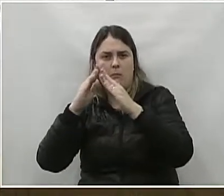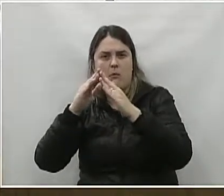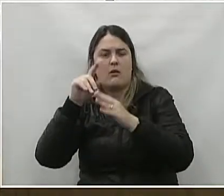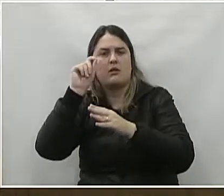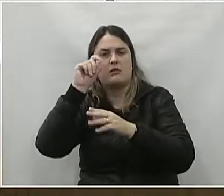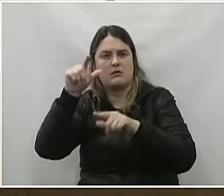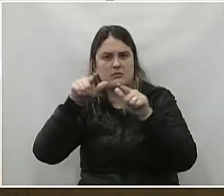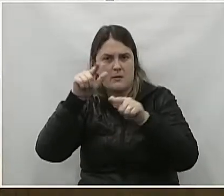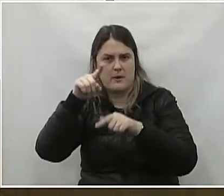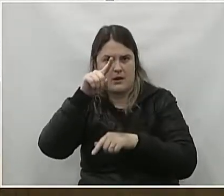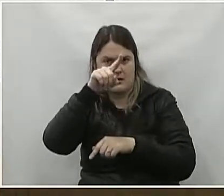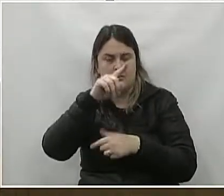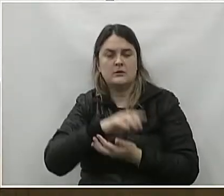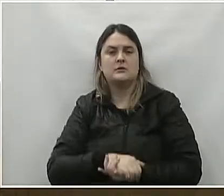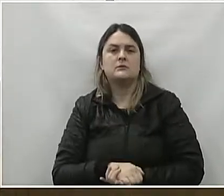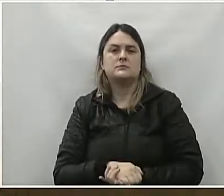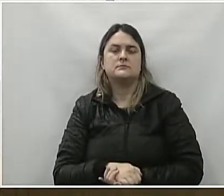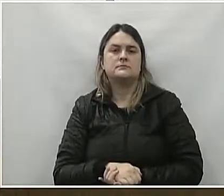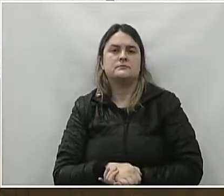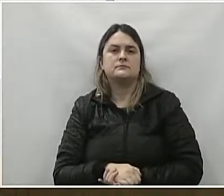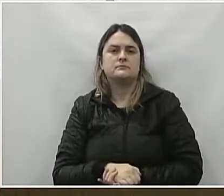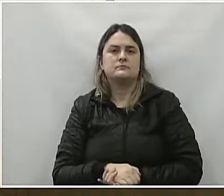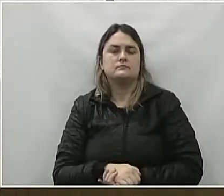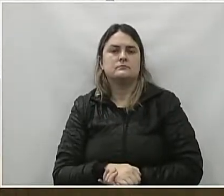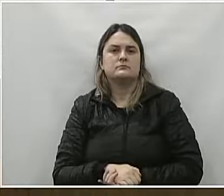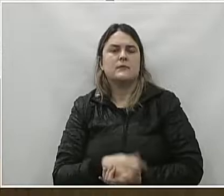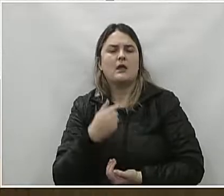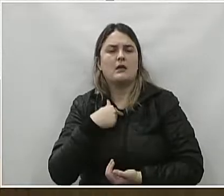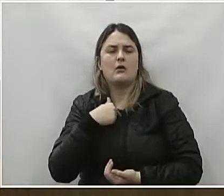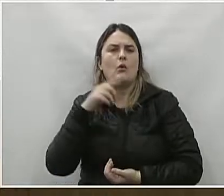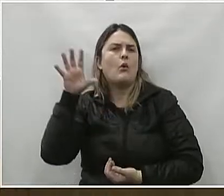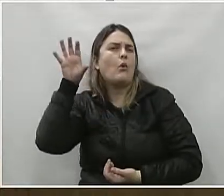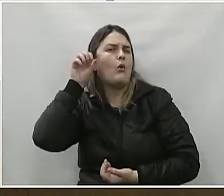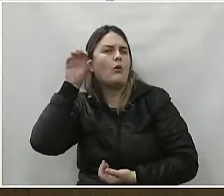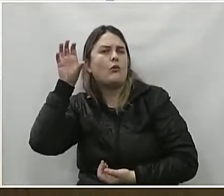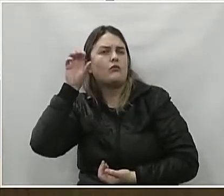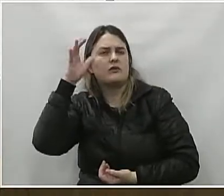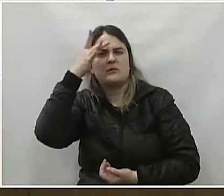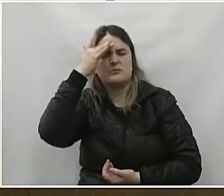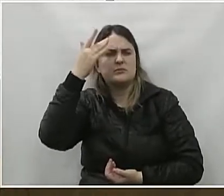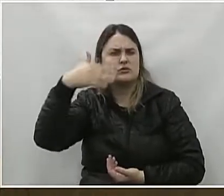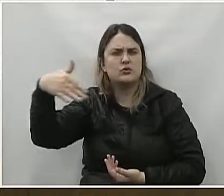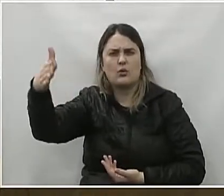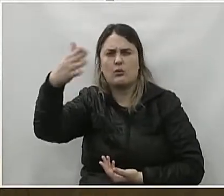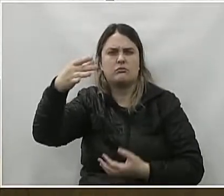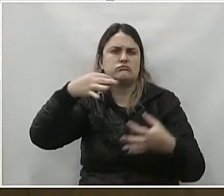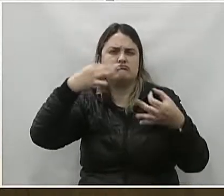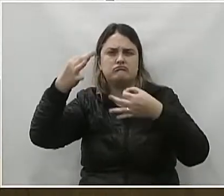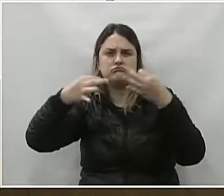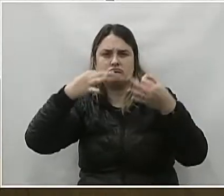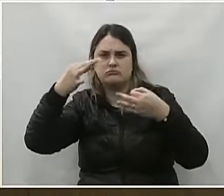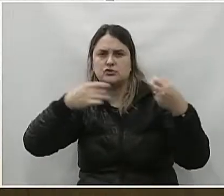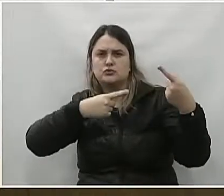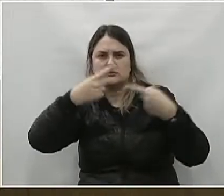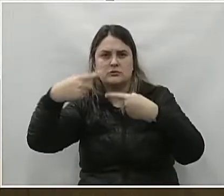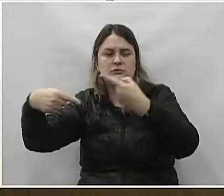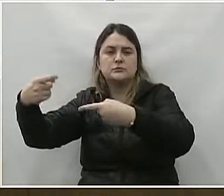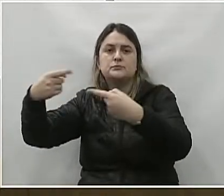ali, e fui para ouvir, né, os questionamentos, as sugestões que foram levantadas